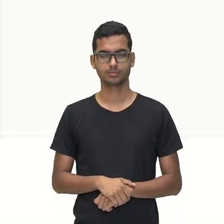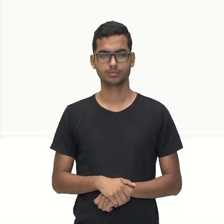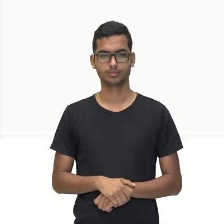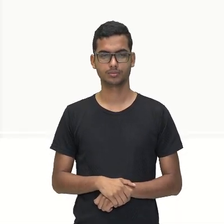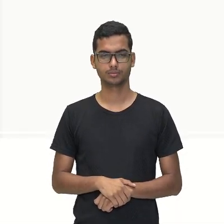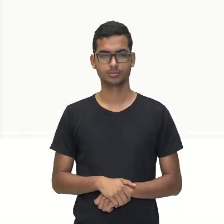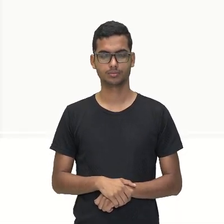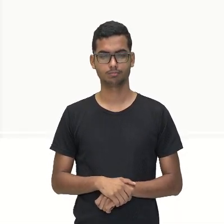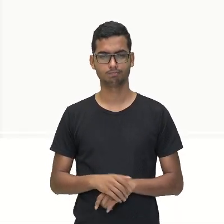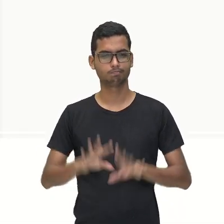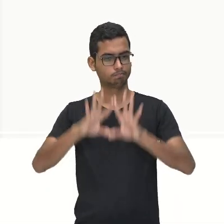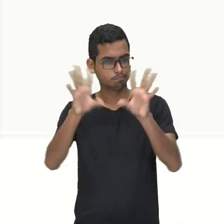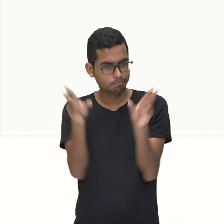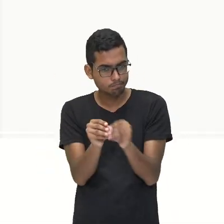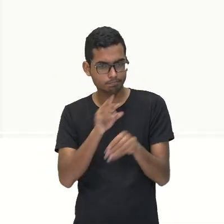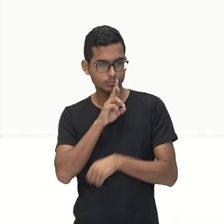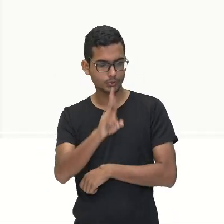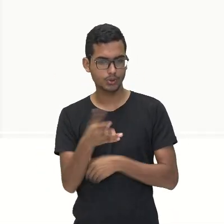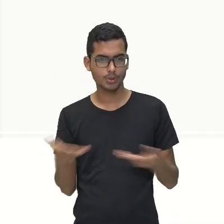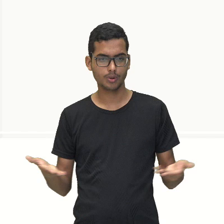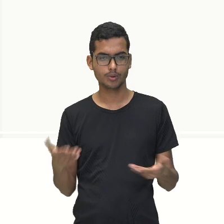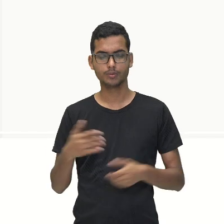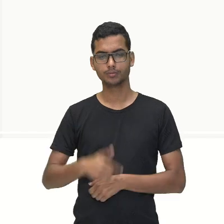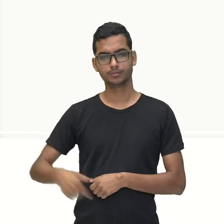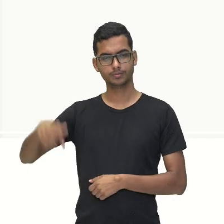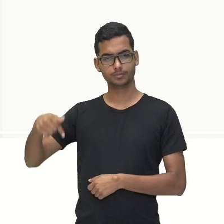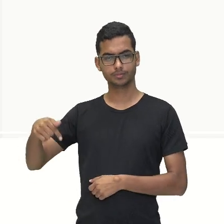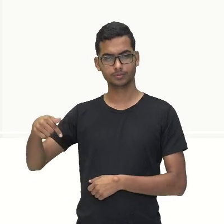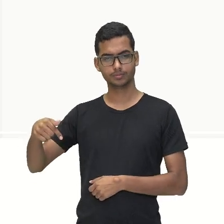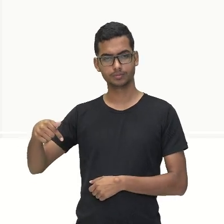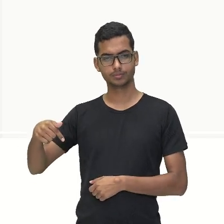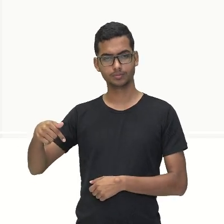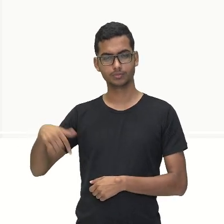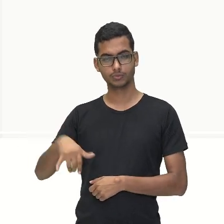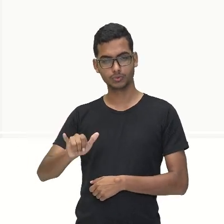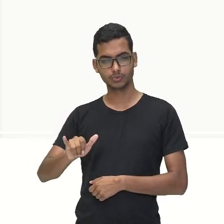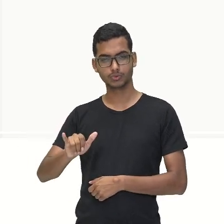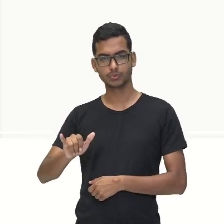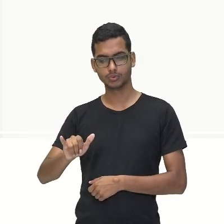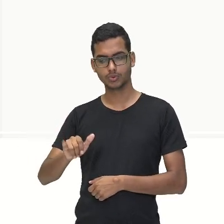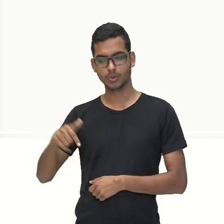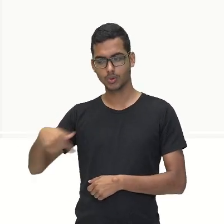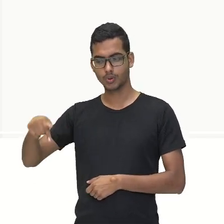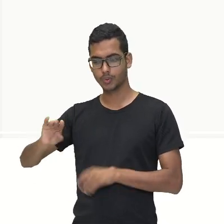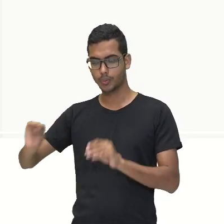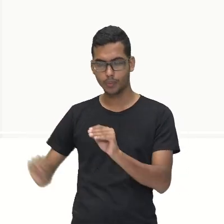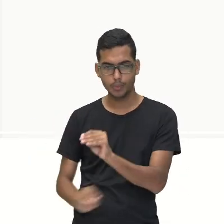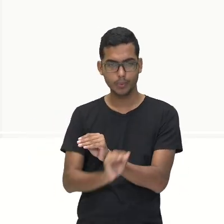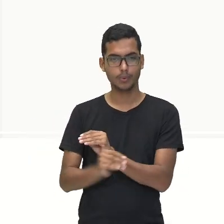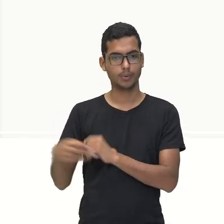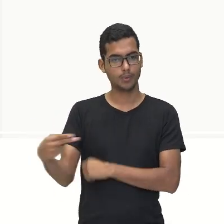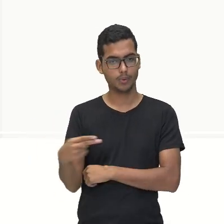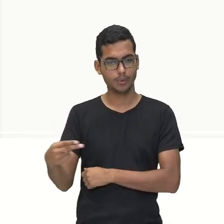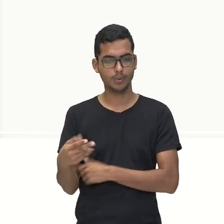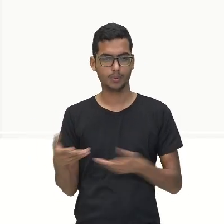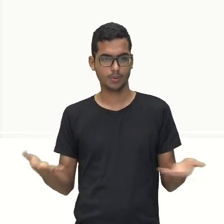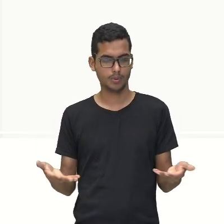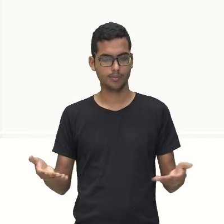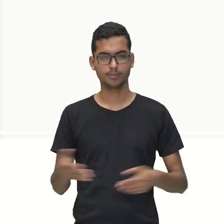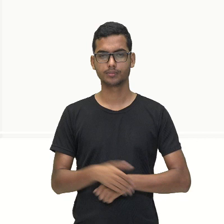Para fechar, o 7 que está multiplicando y, quando ele vai para o segundo